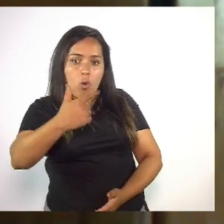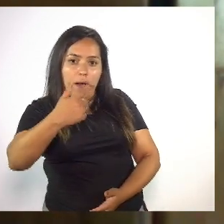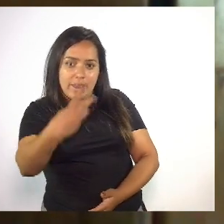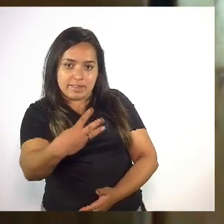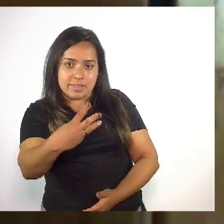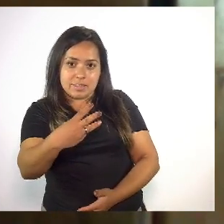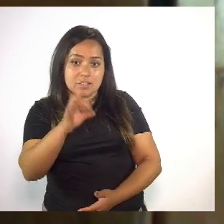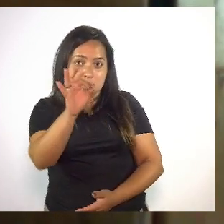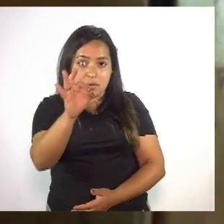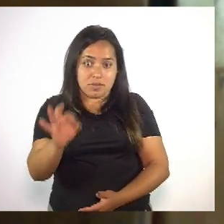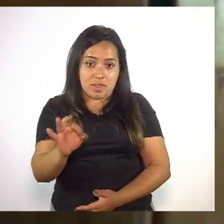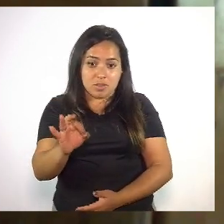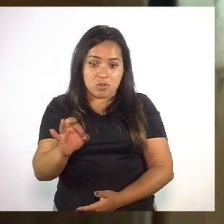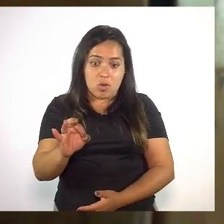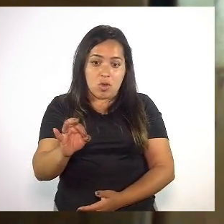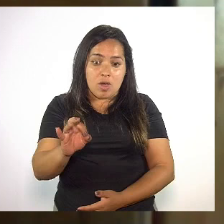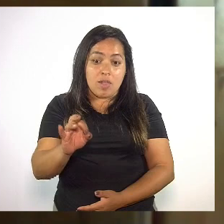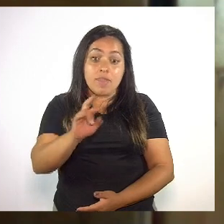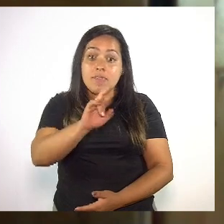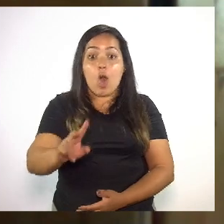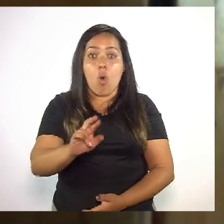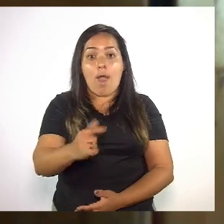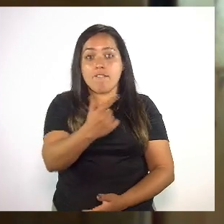os 25%, né?